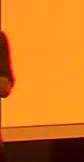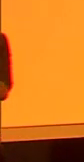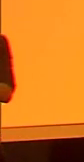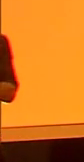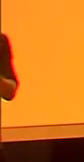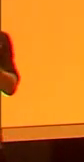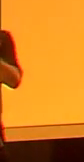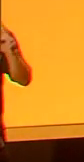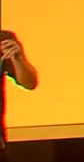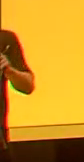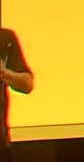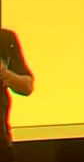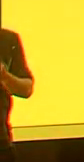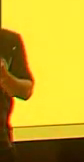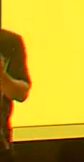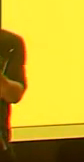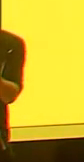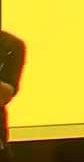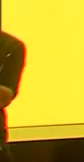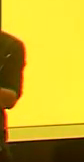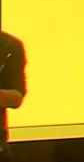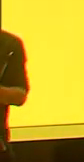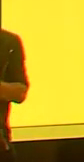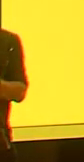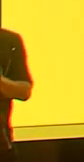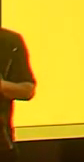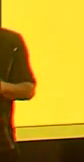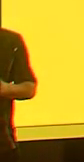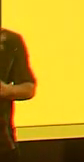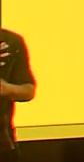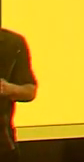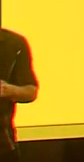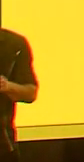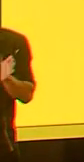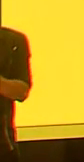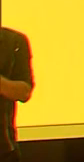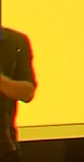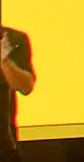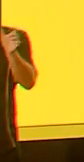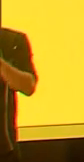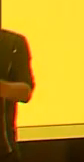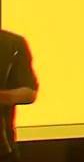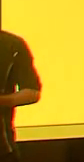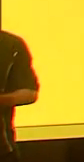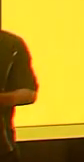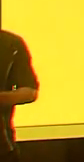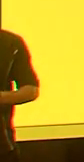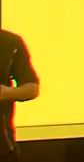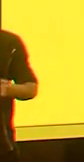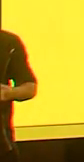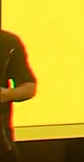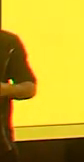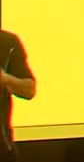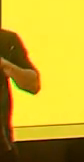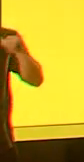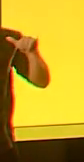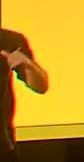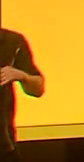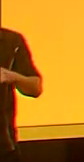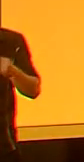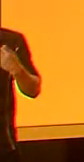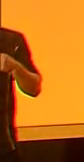o cidadão. Então, se puder deixar um registro, é para que as pessoas tenham cuidado a fazer o download